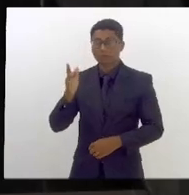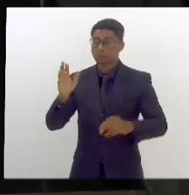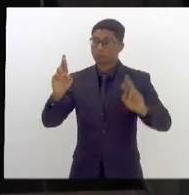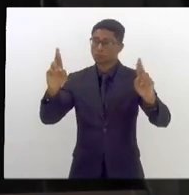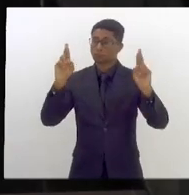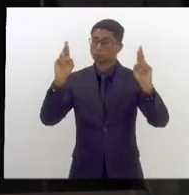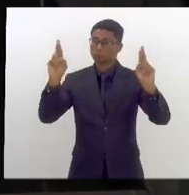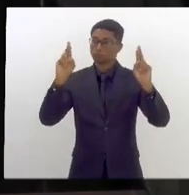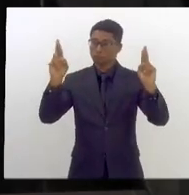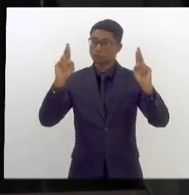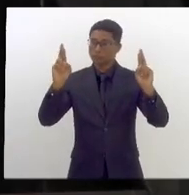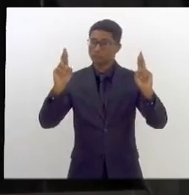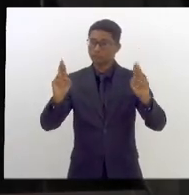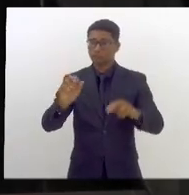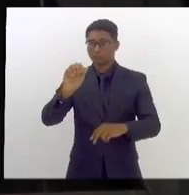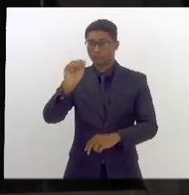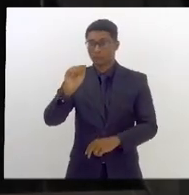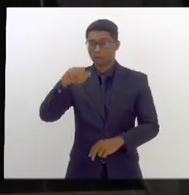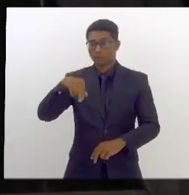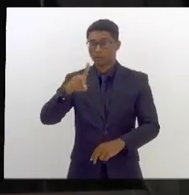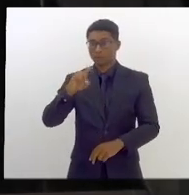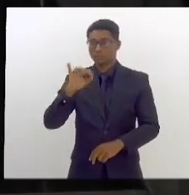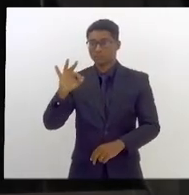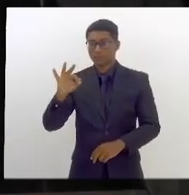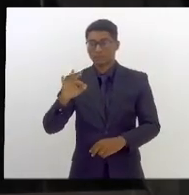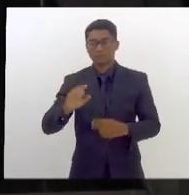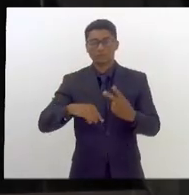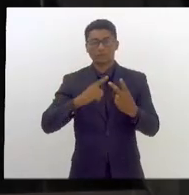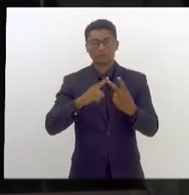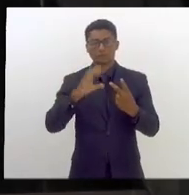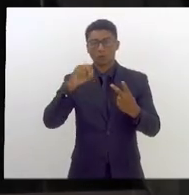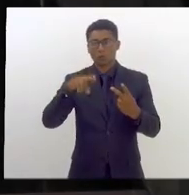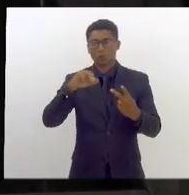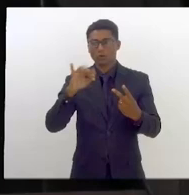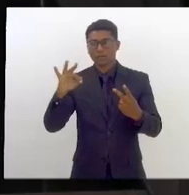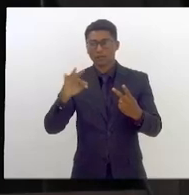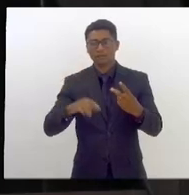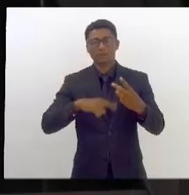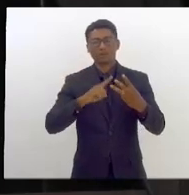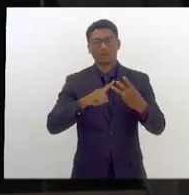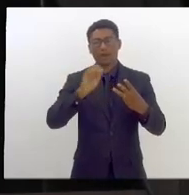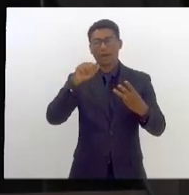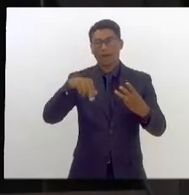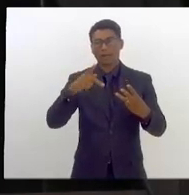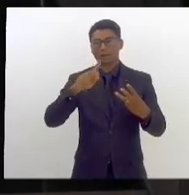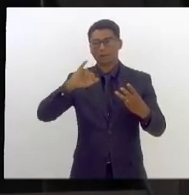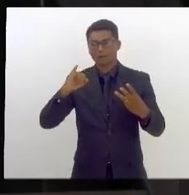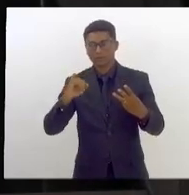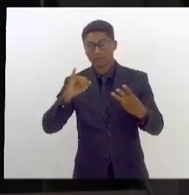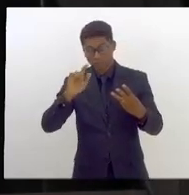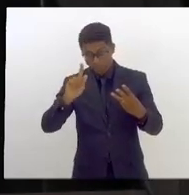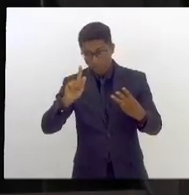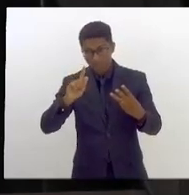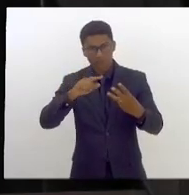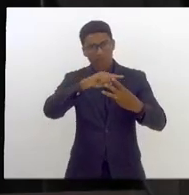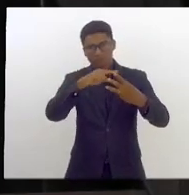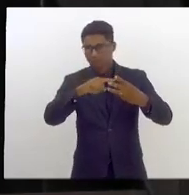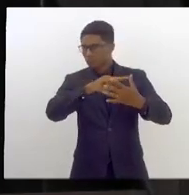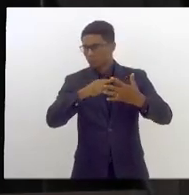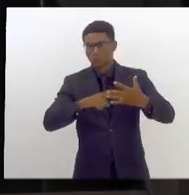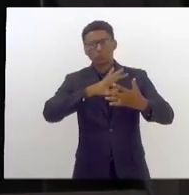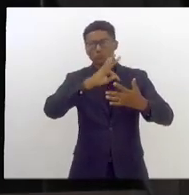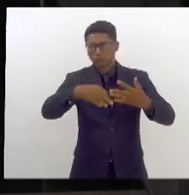haja claro que é um gifs o coniff une a npg todas as entidades já estão se pronunciando